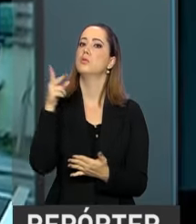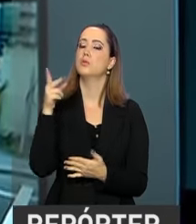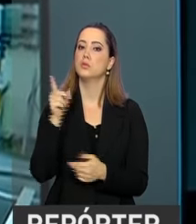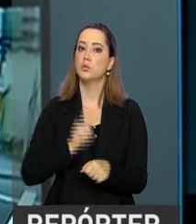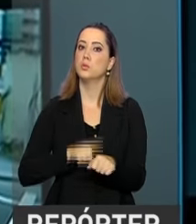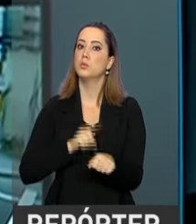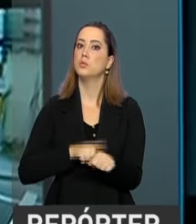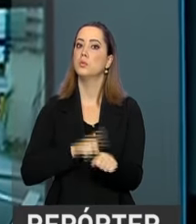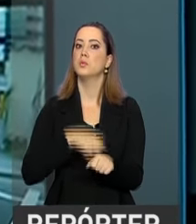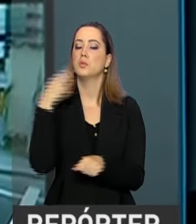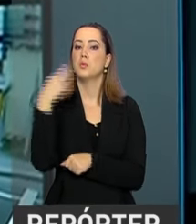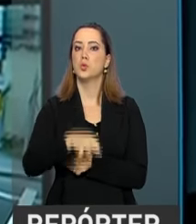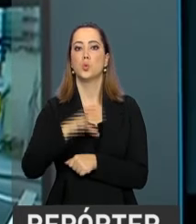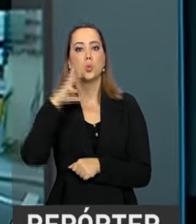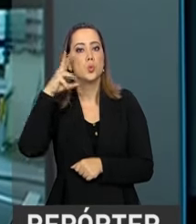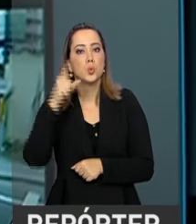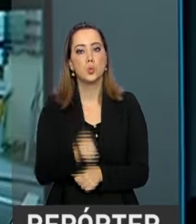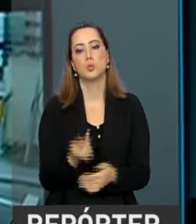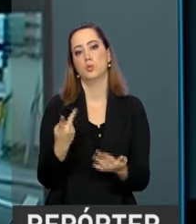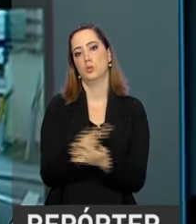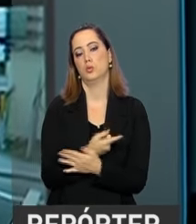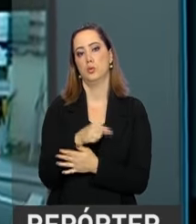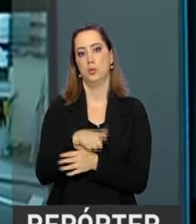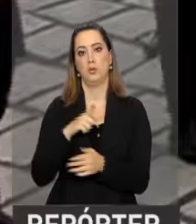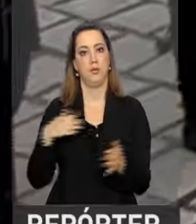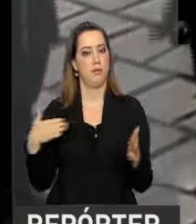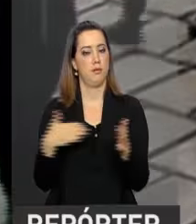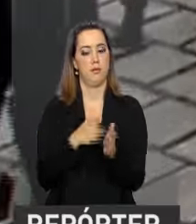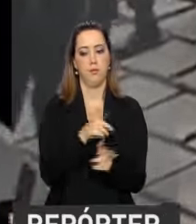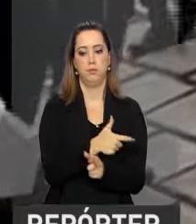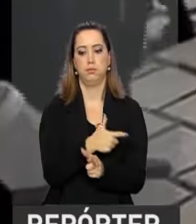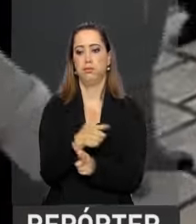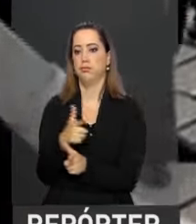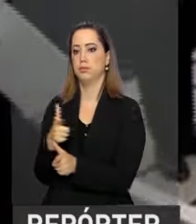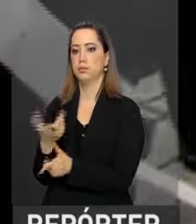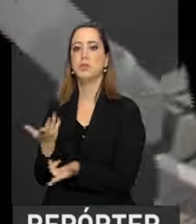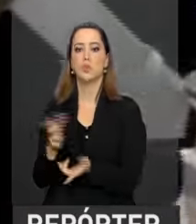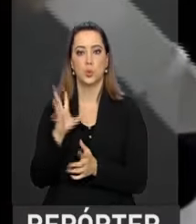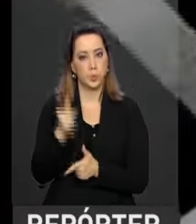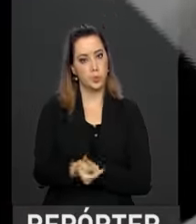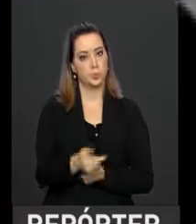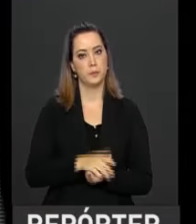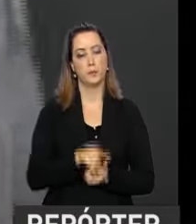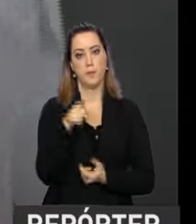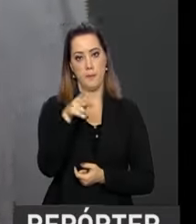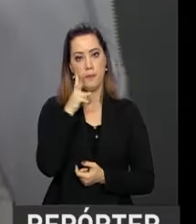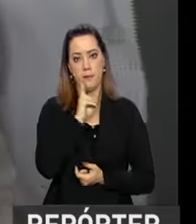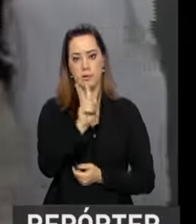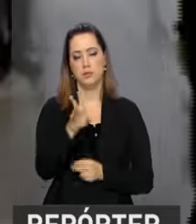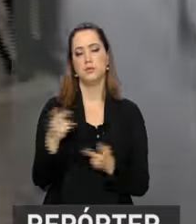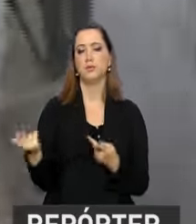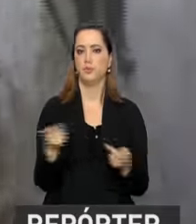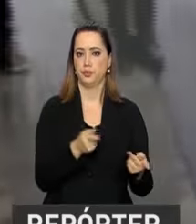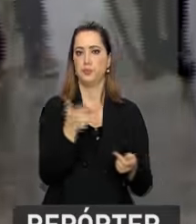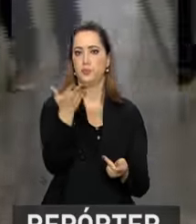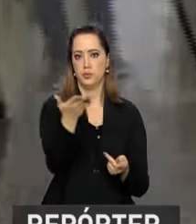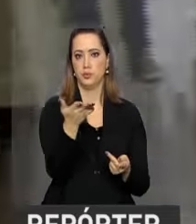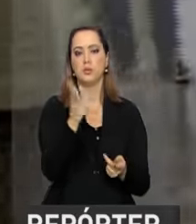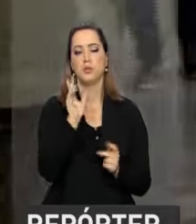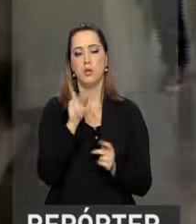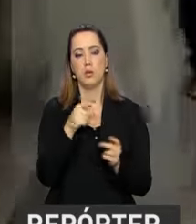câmera exclusiva dos atiradores de elite em operação. O ministro da Defesa, Raul Jungmann, visitou o centro e afirmou